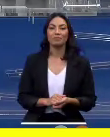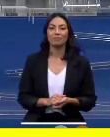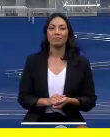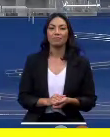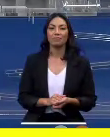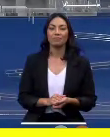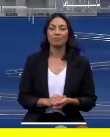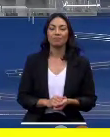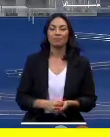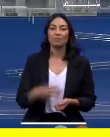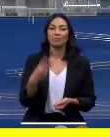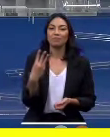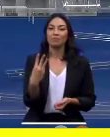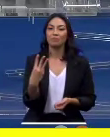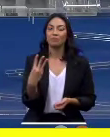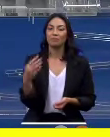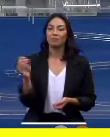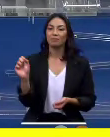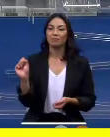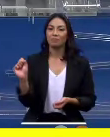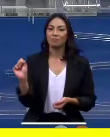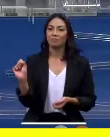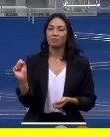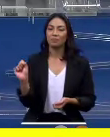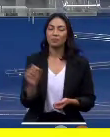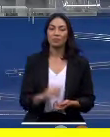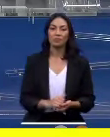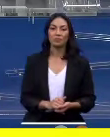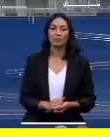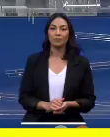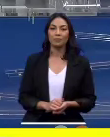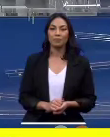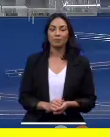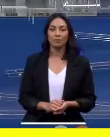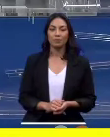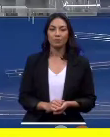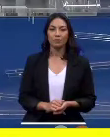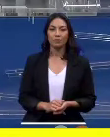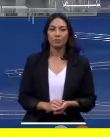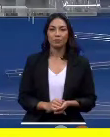bola sorteada, é 38. Bola 38.